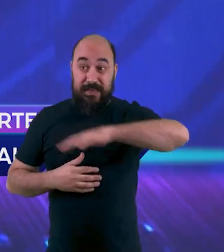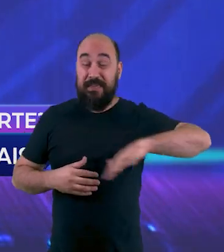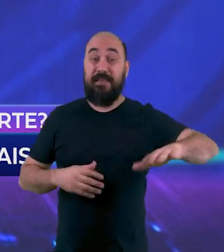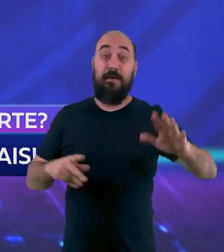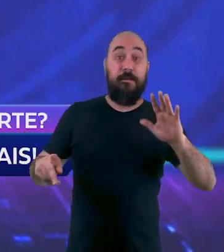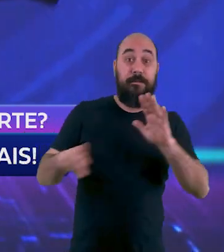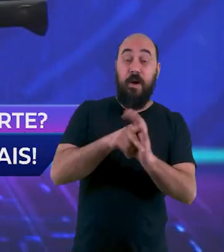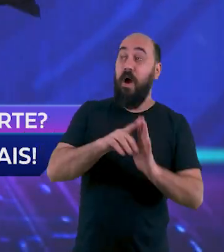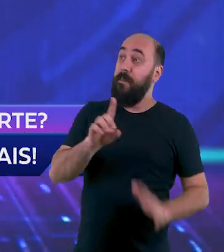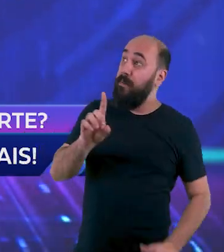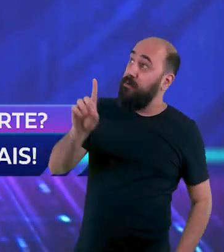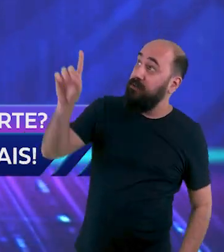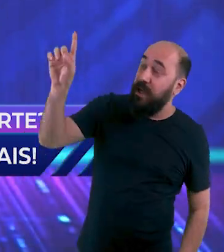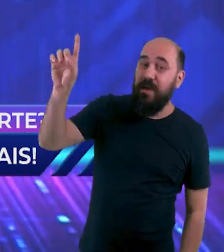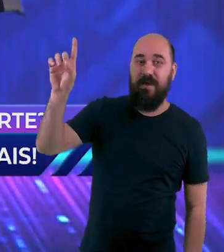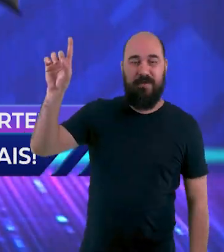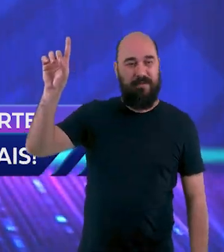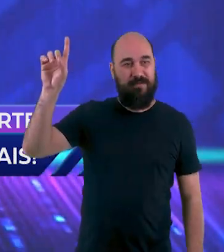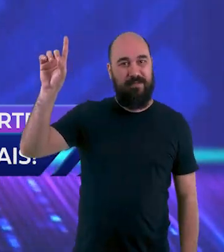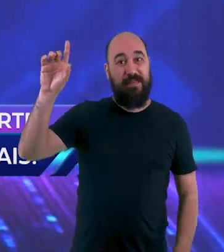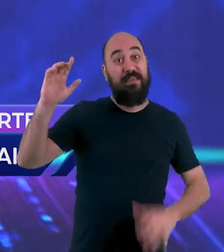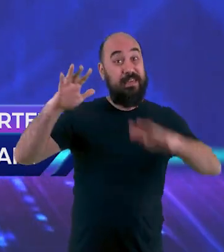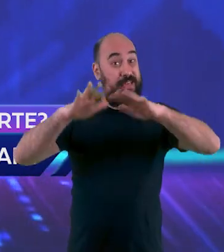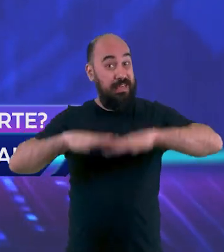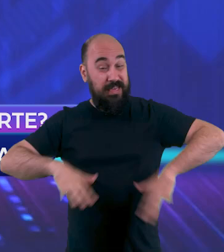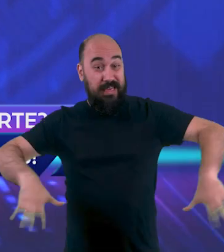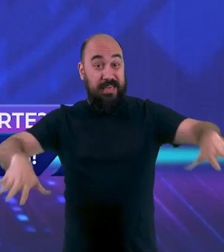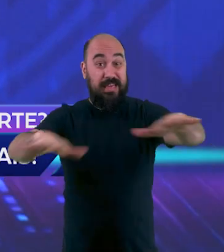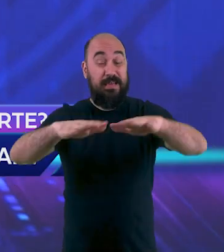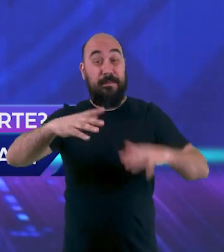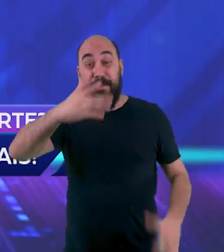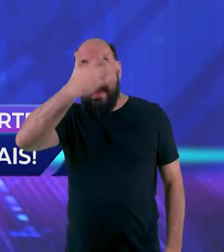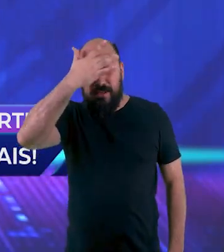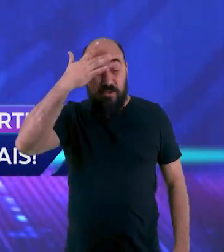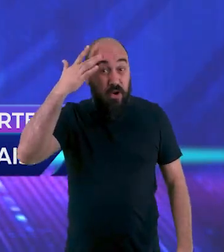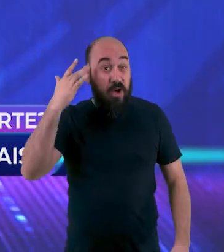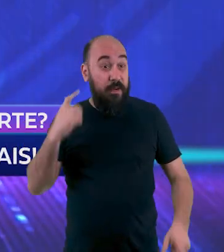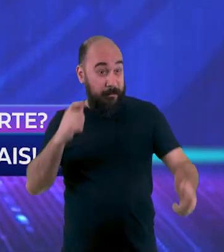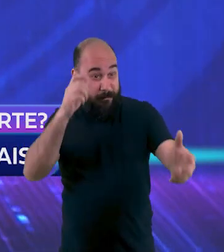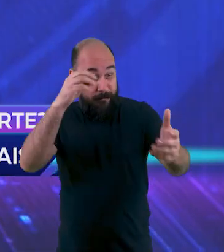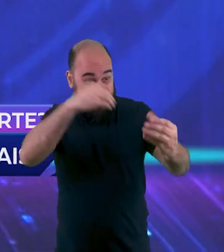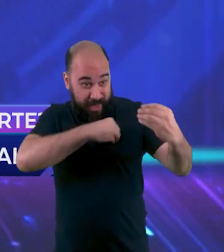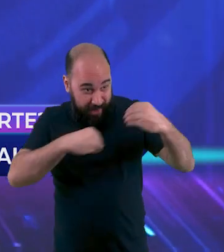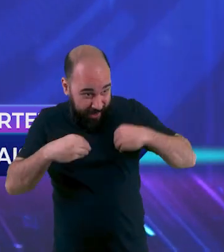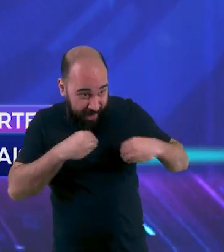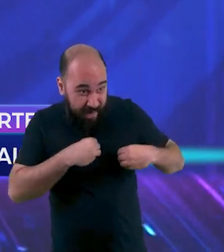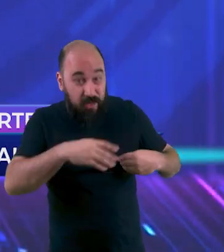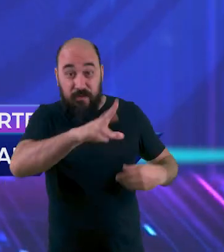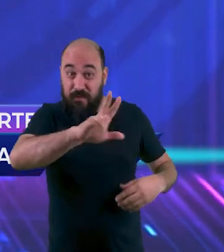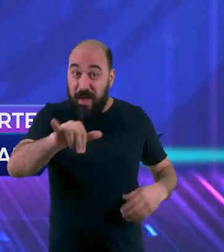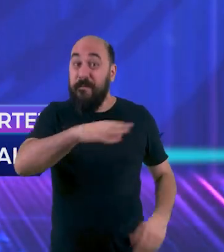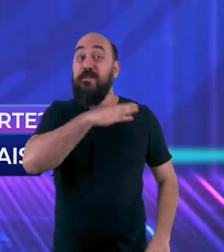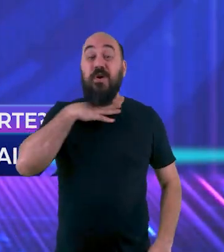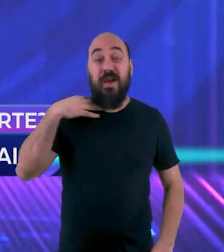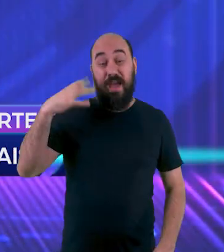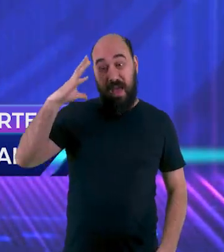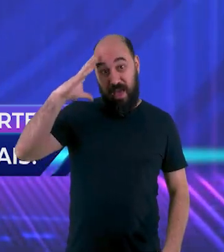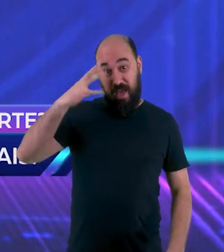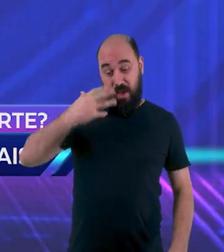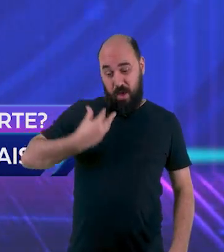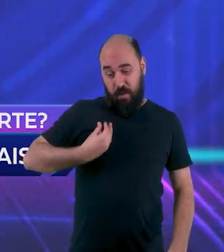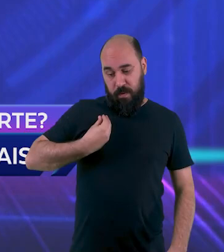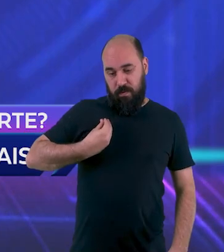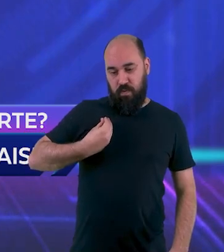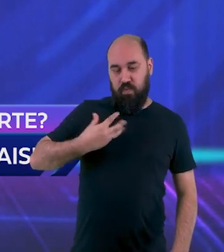as pessoas pertencem ao Senhor. E as pessoas que pecarem, essas morrerão. Porque a alma que